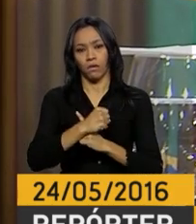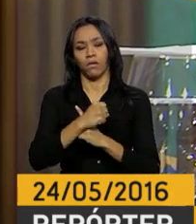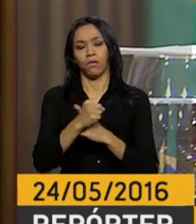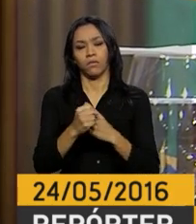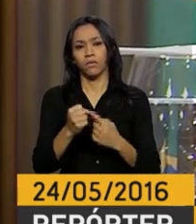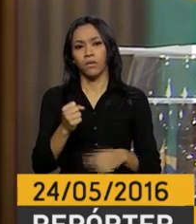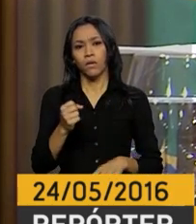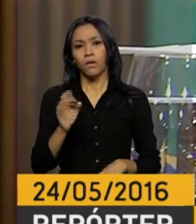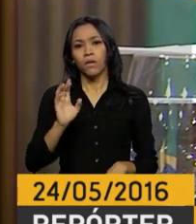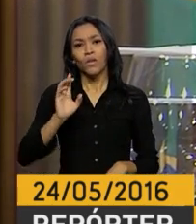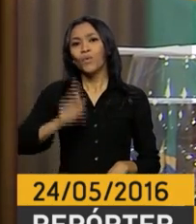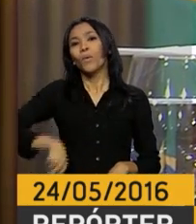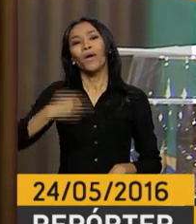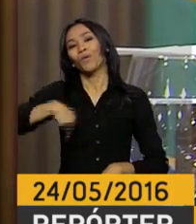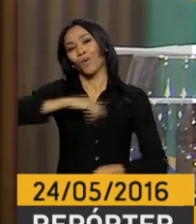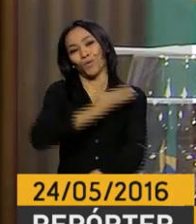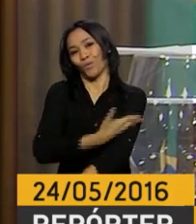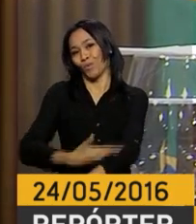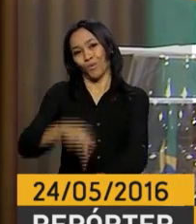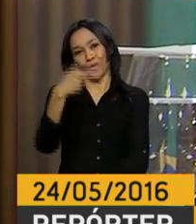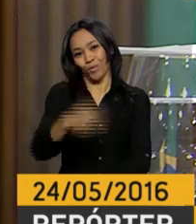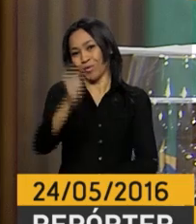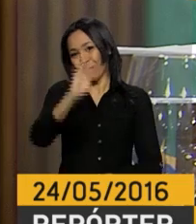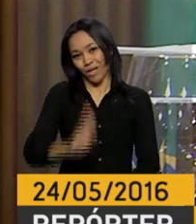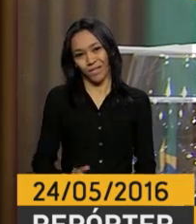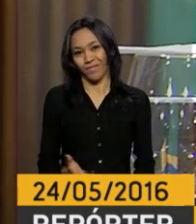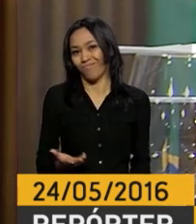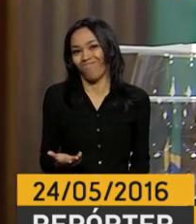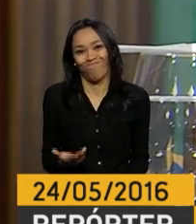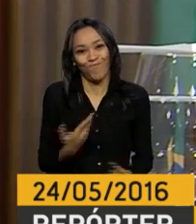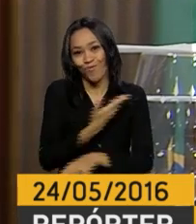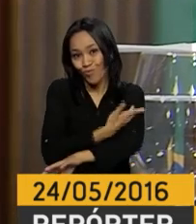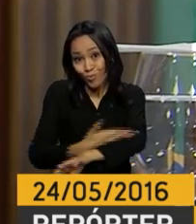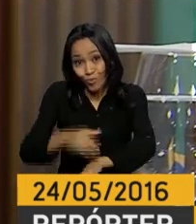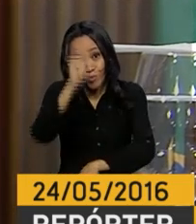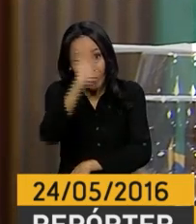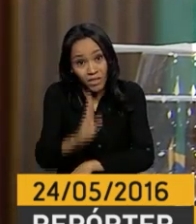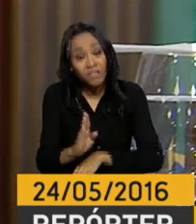E não é este o nosso hábito cultural. O nosso hábito cultural,